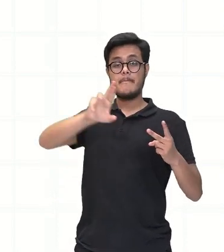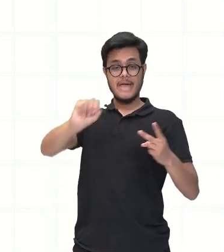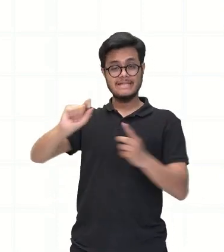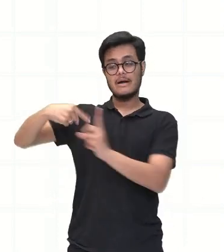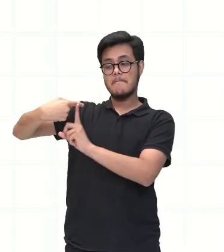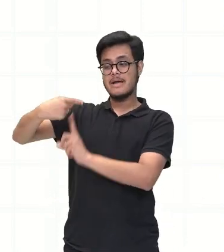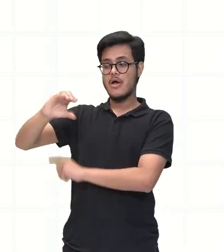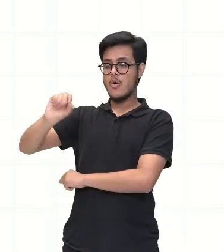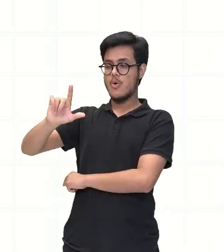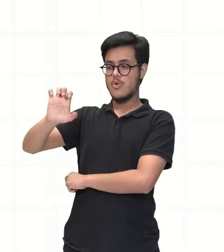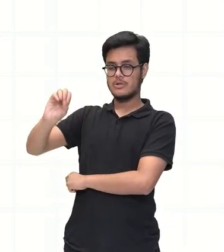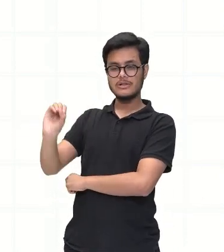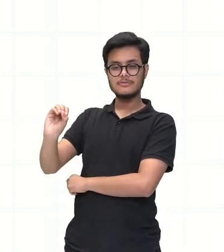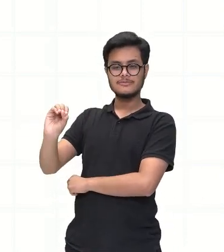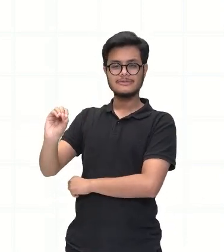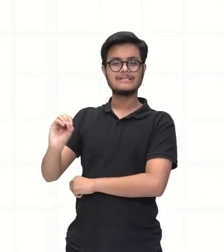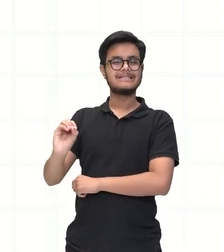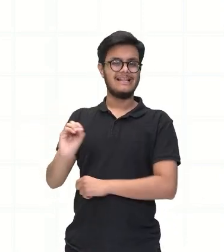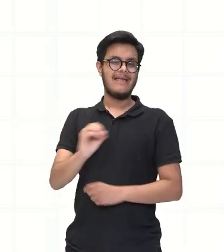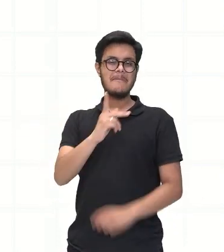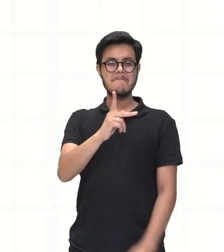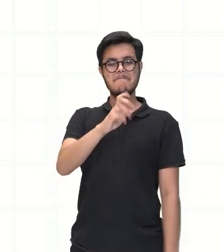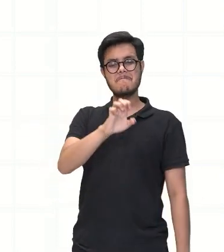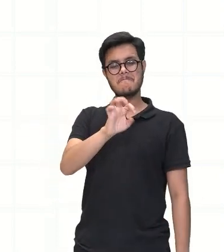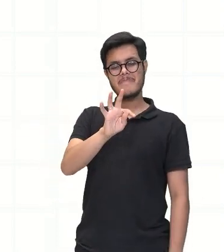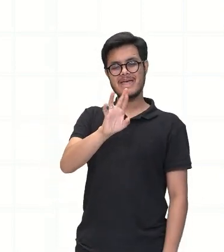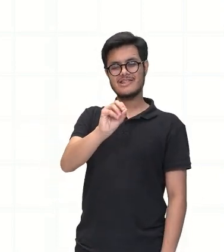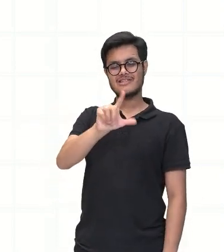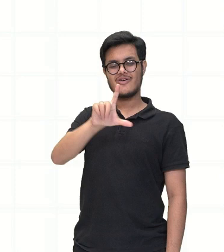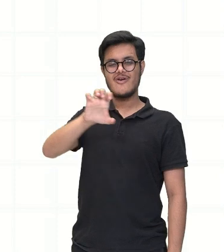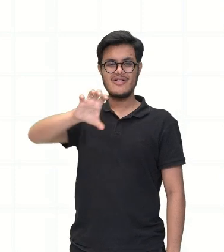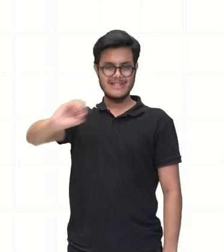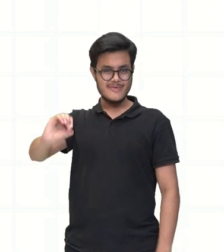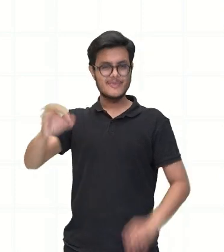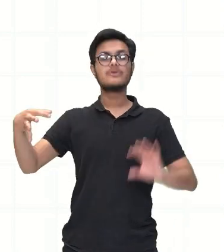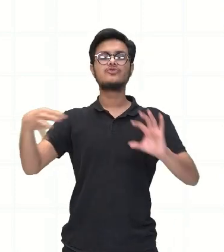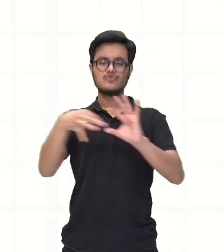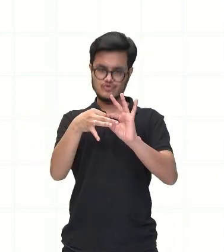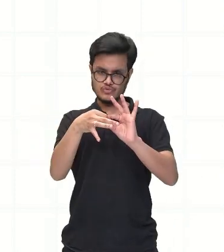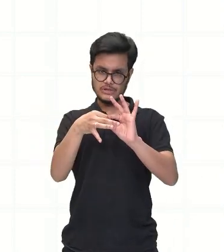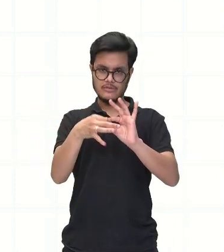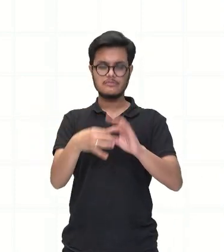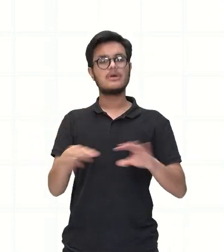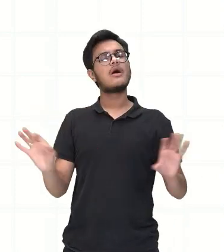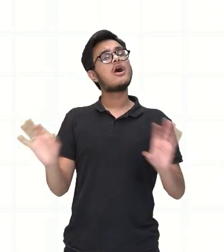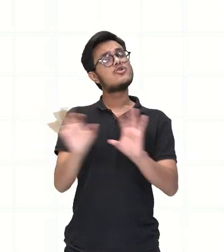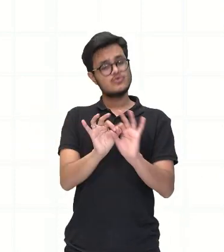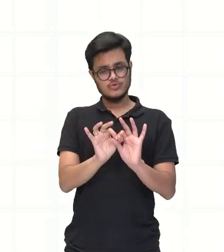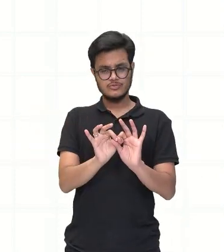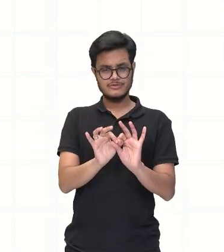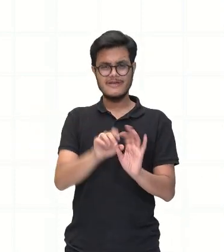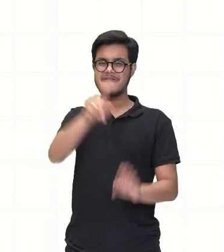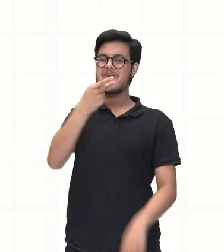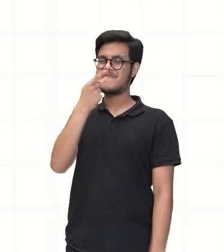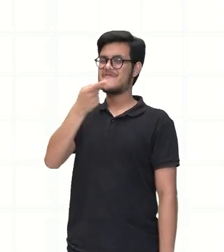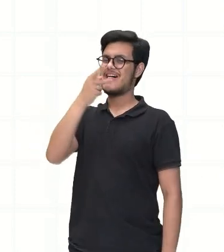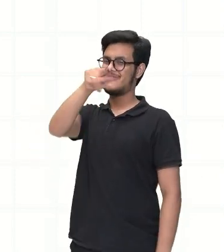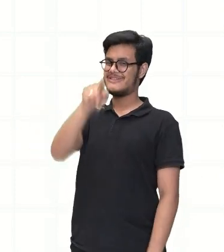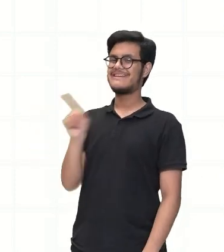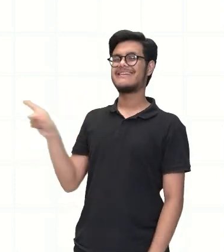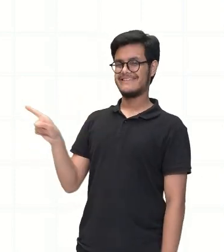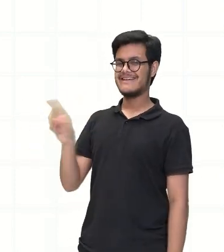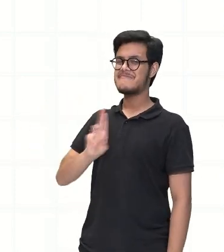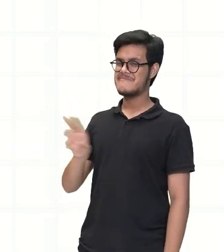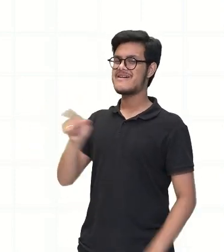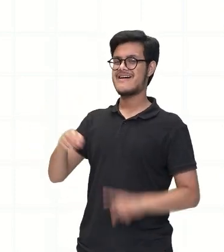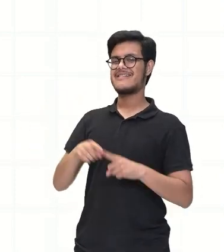óleo, petróleo. Exatamente, petróleo. É isso aí, ouvi daqui. Você falou tão alto que eu ouvi daqui. É